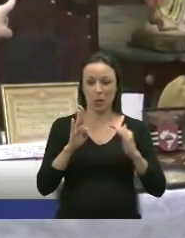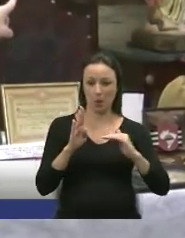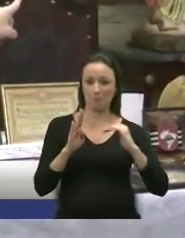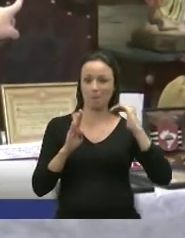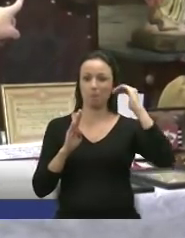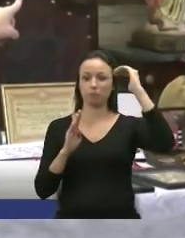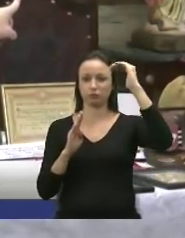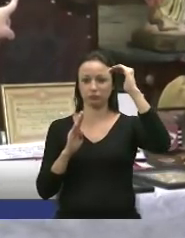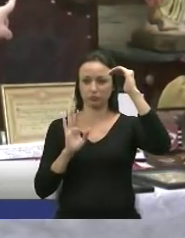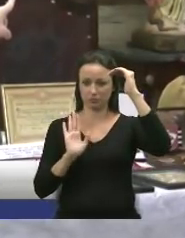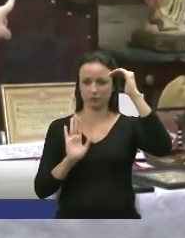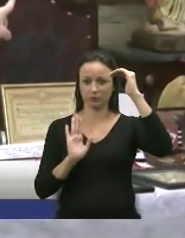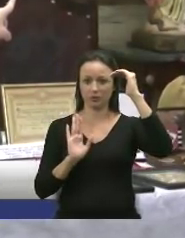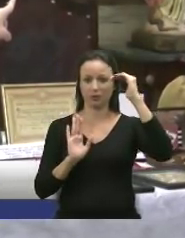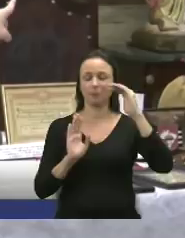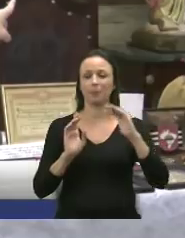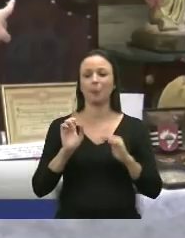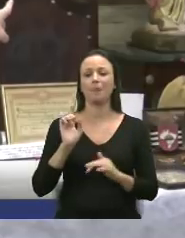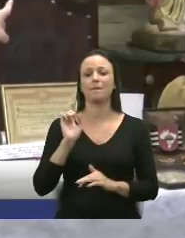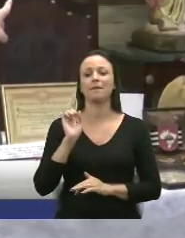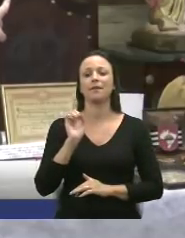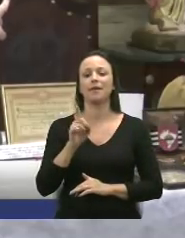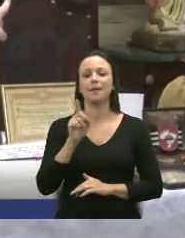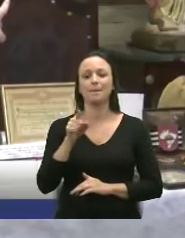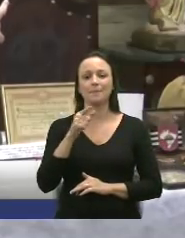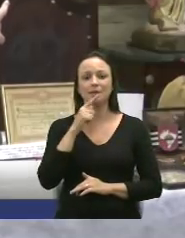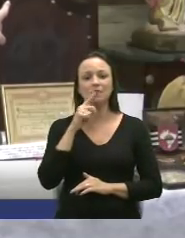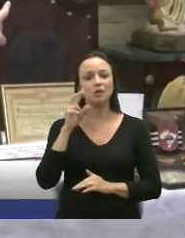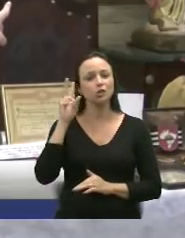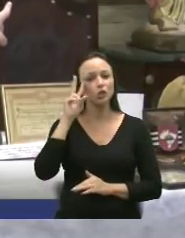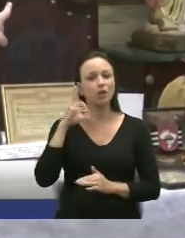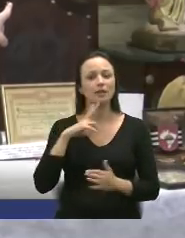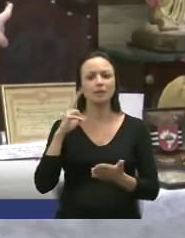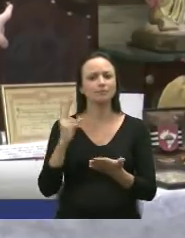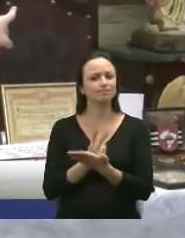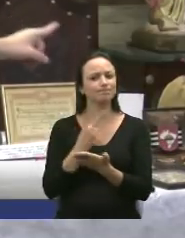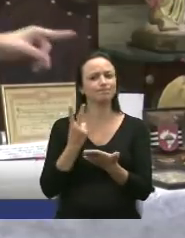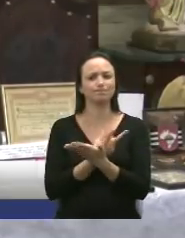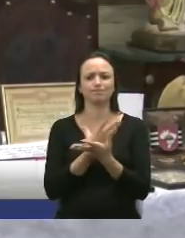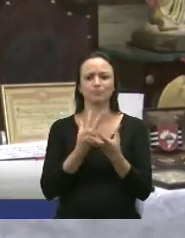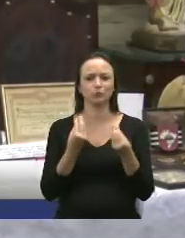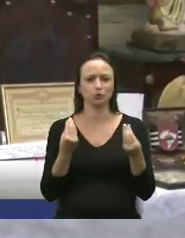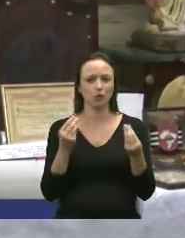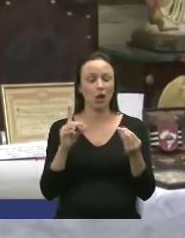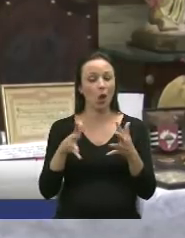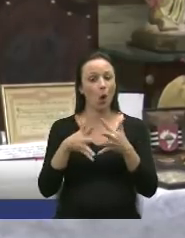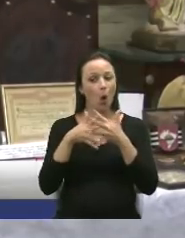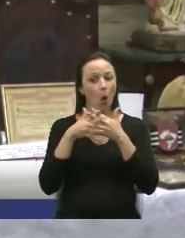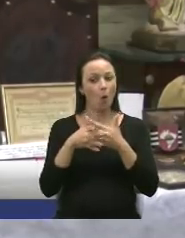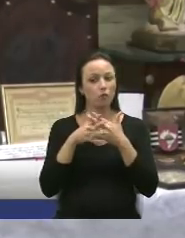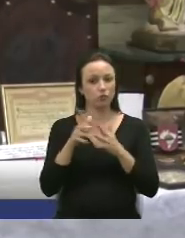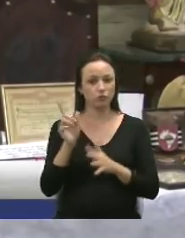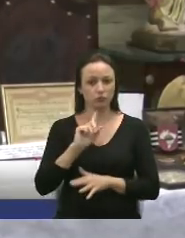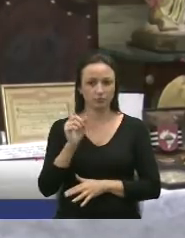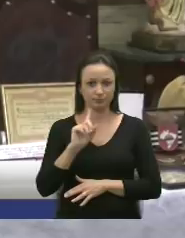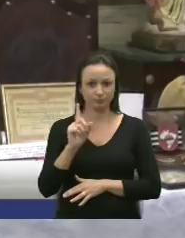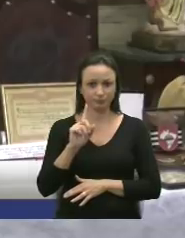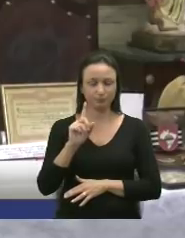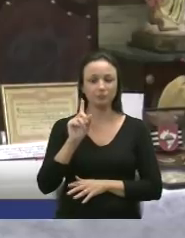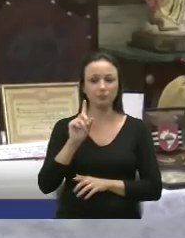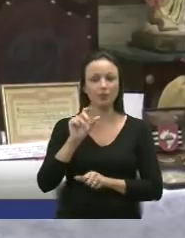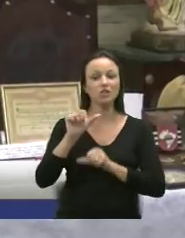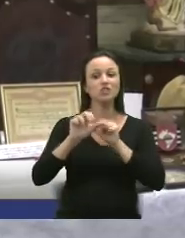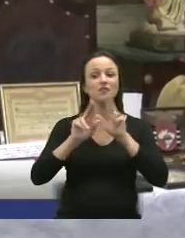tem inúmeros exemplos de consequência disso. Não confunda nacionalismo com